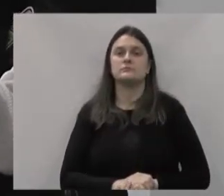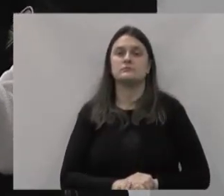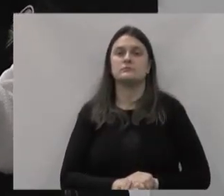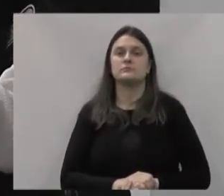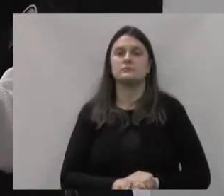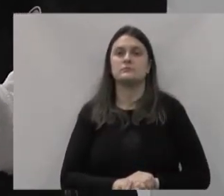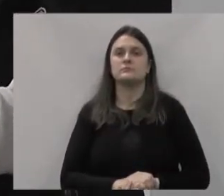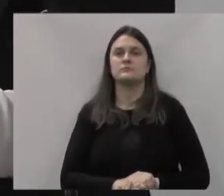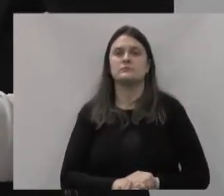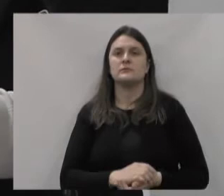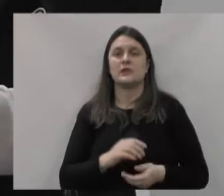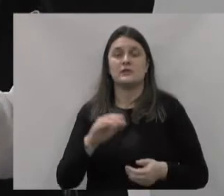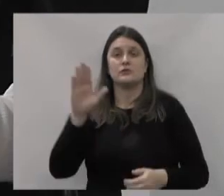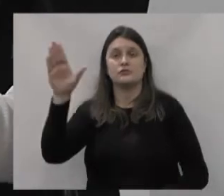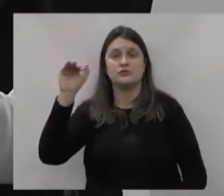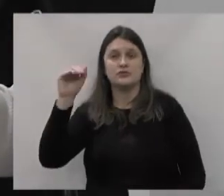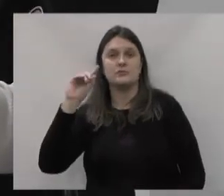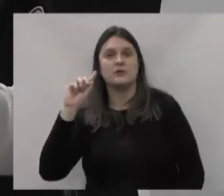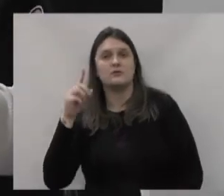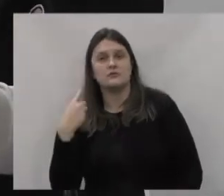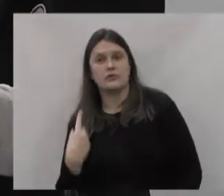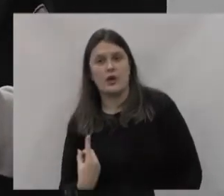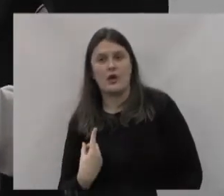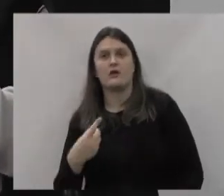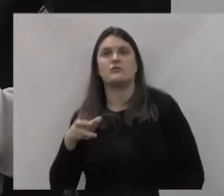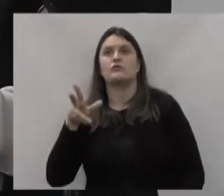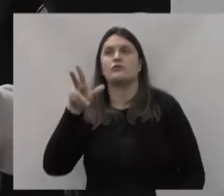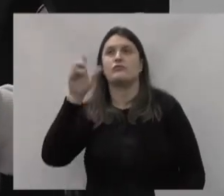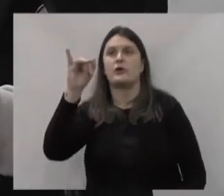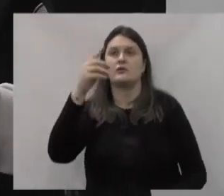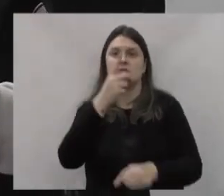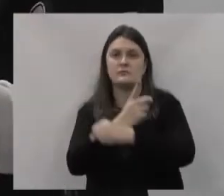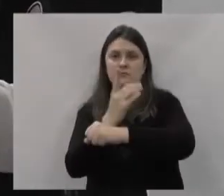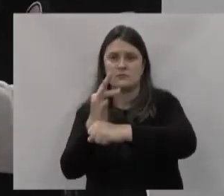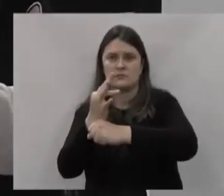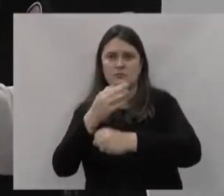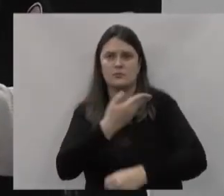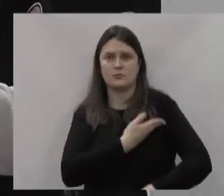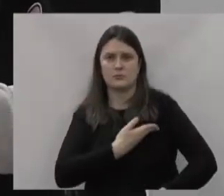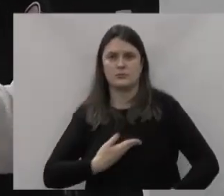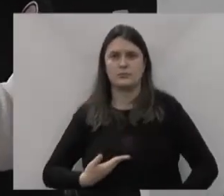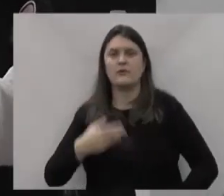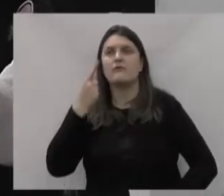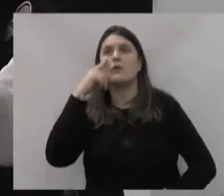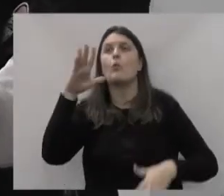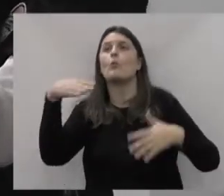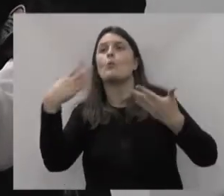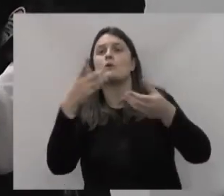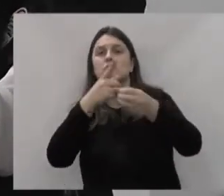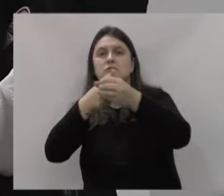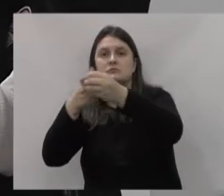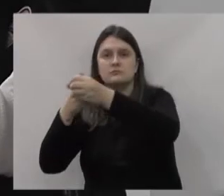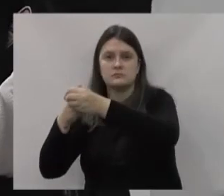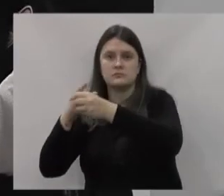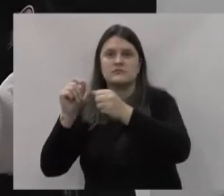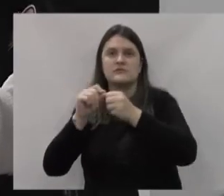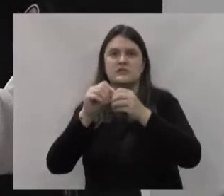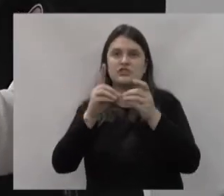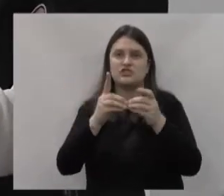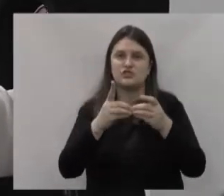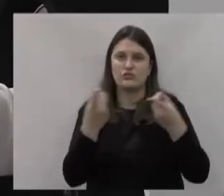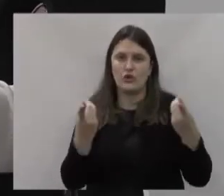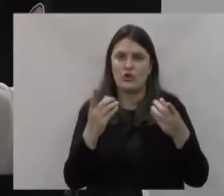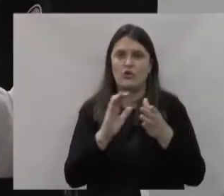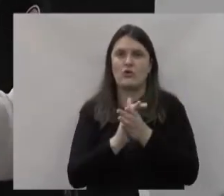é feita a nomeação de uma advogada dativa ou vai para a Defensoria Pública, depende da cidade ou da comarca, para já entrar com uma ação de divórcio, já